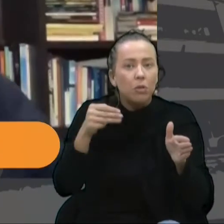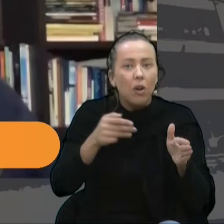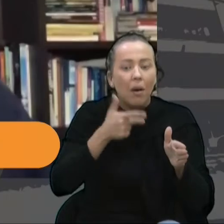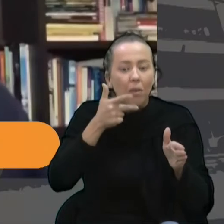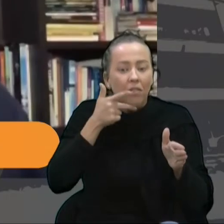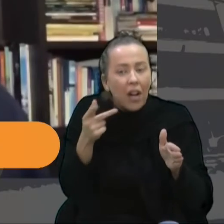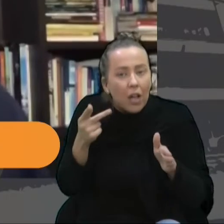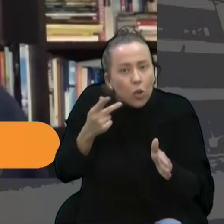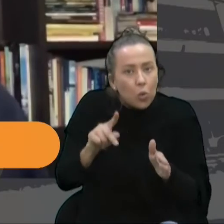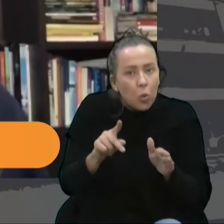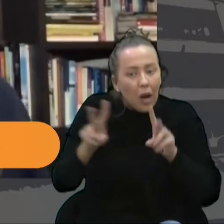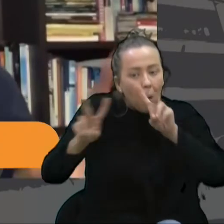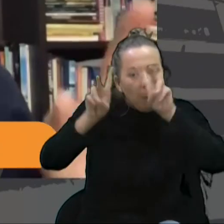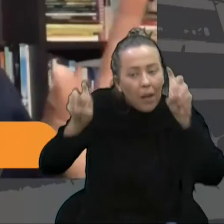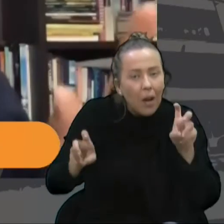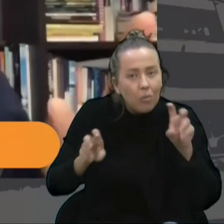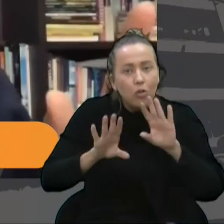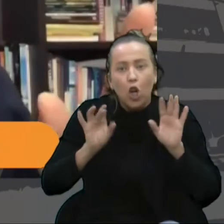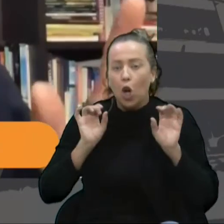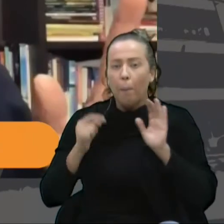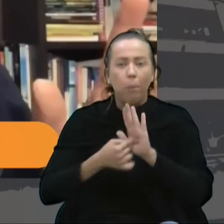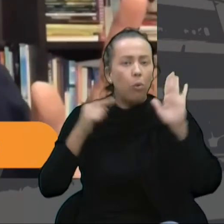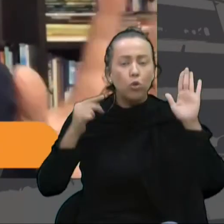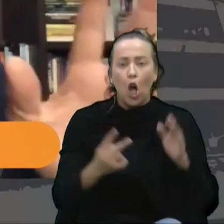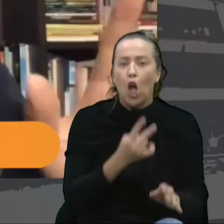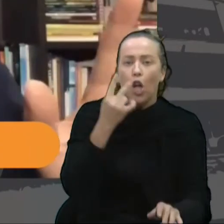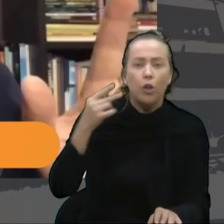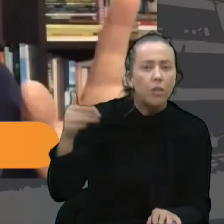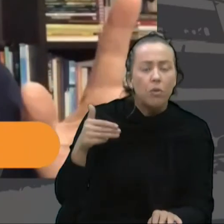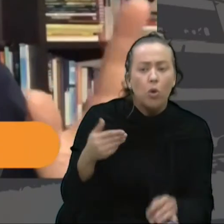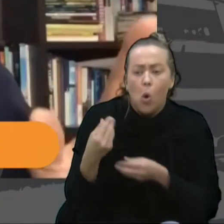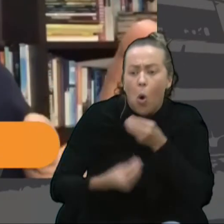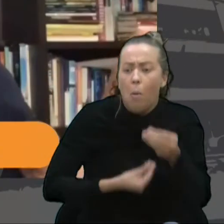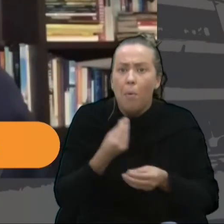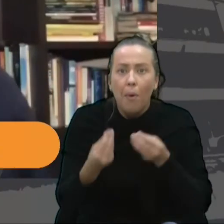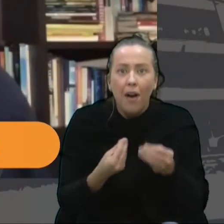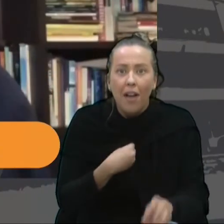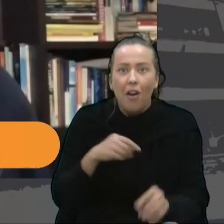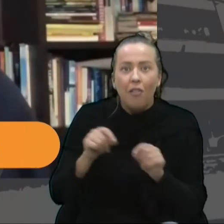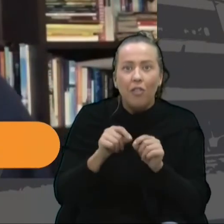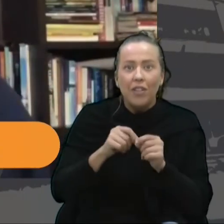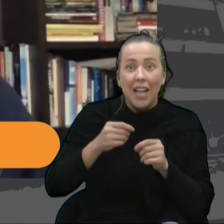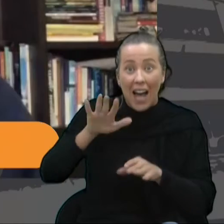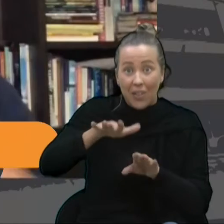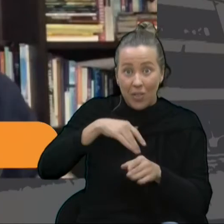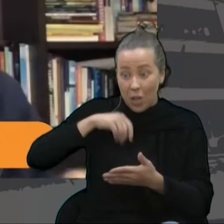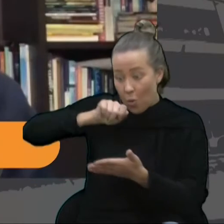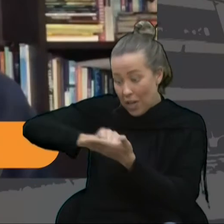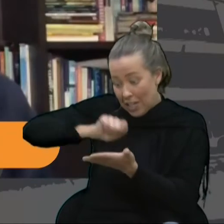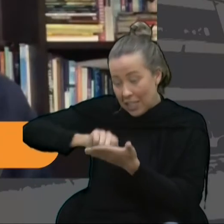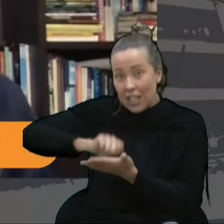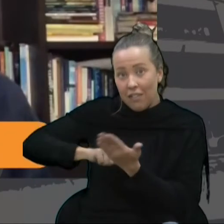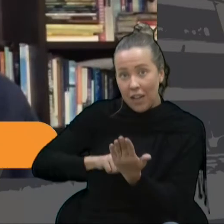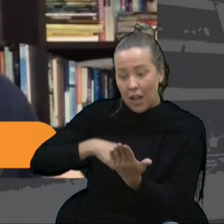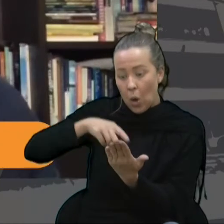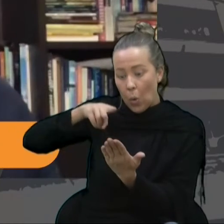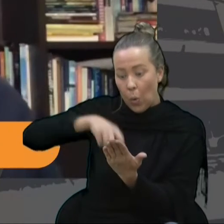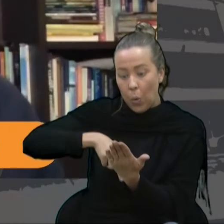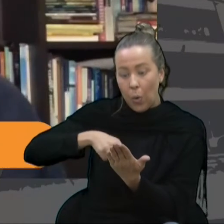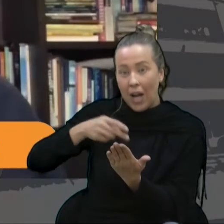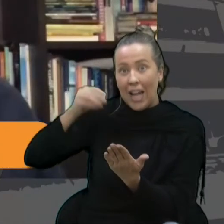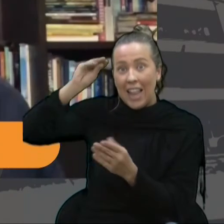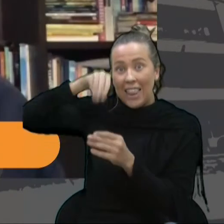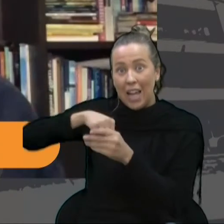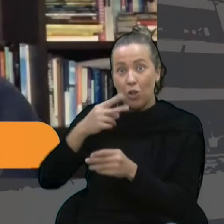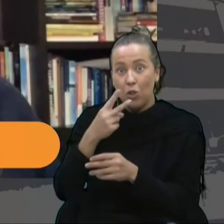um comentário sobre tal coisa. Pronto. Né? 2 minutos, como é que eu faço? Né? Às vezes eu escrevia para manter os 2 minutos, porque